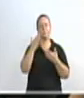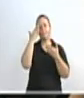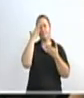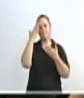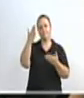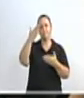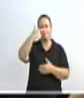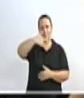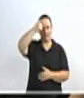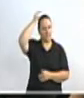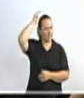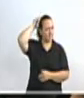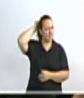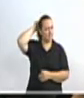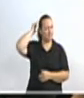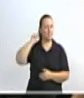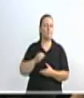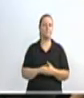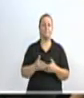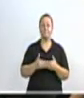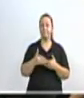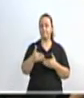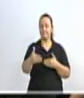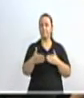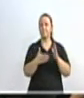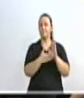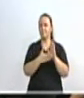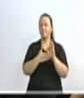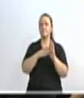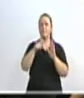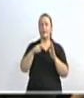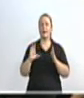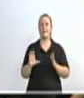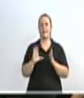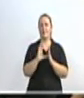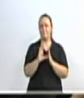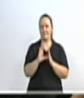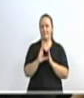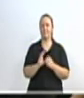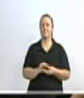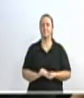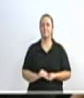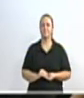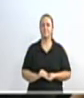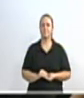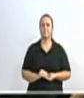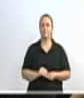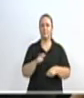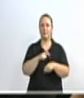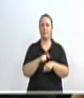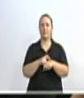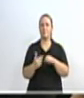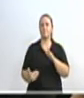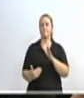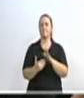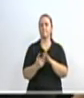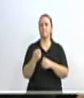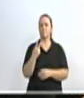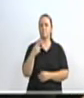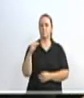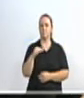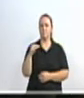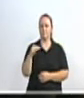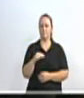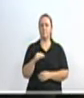Adriano. O nosso próximo proponente, o vereador Alexandre Caminha, com o tempo de até 2 minutos.